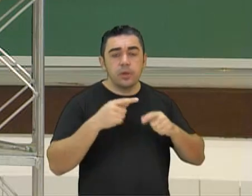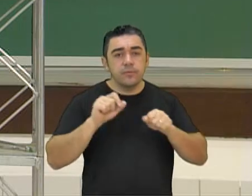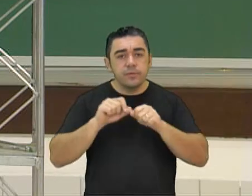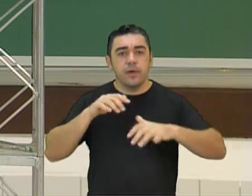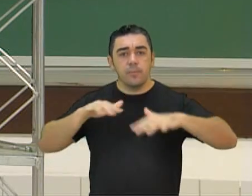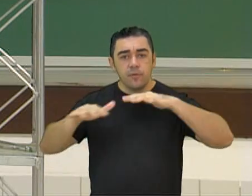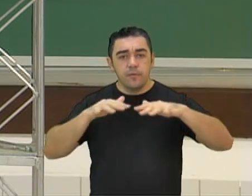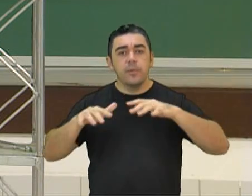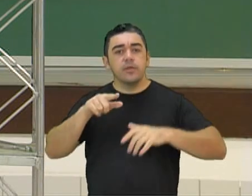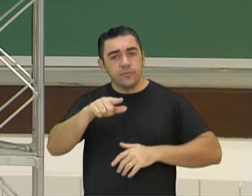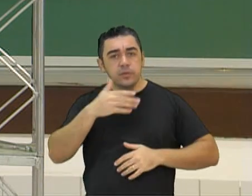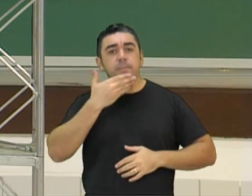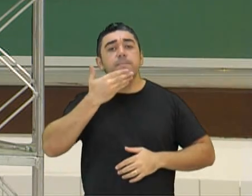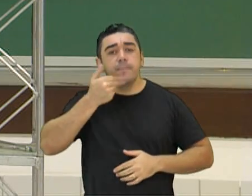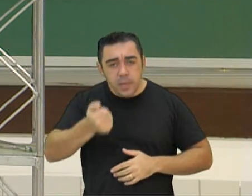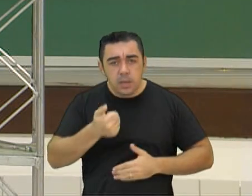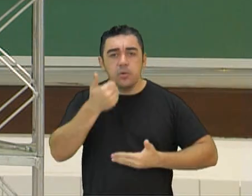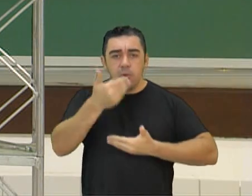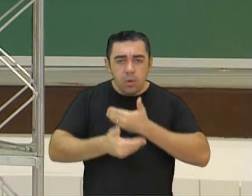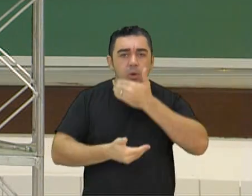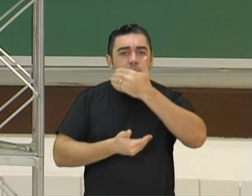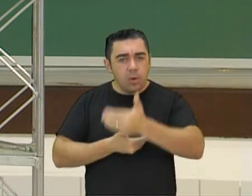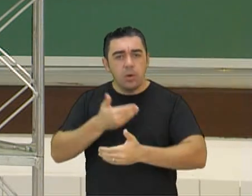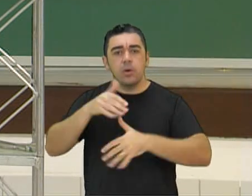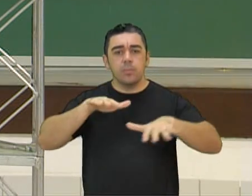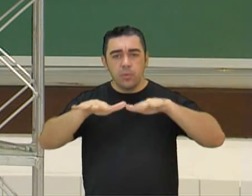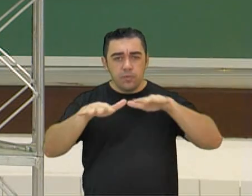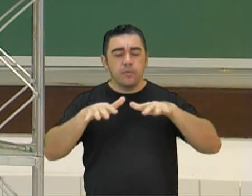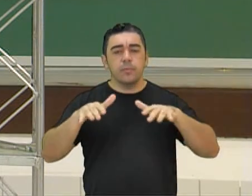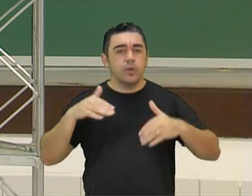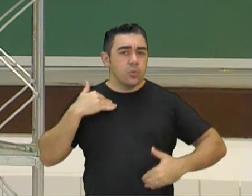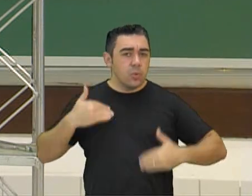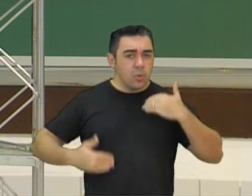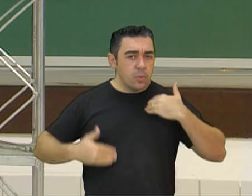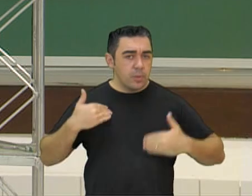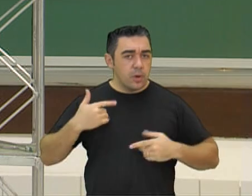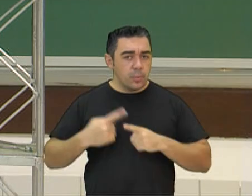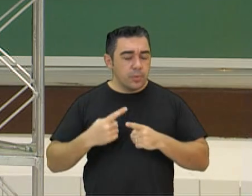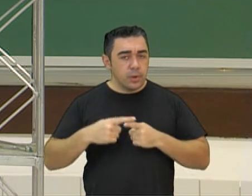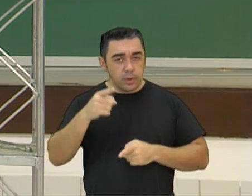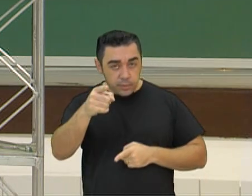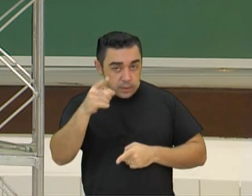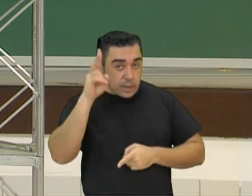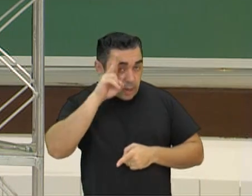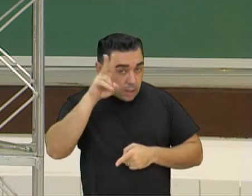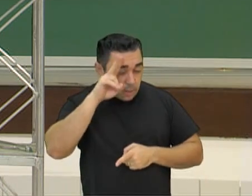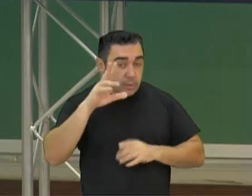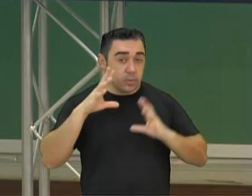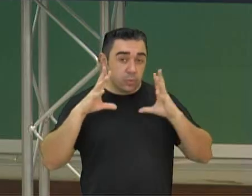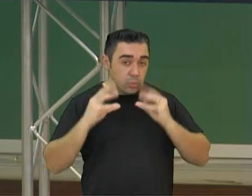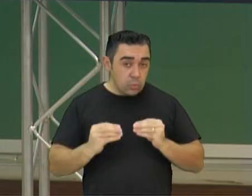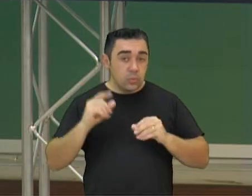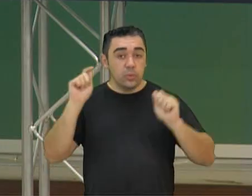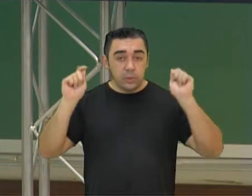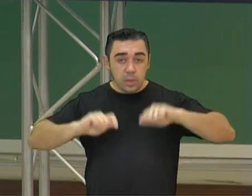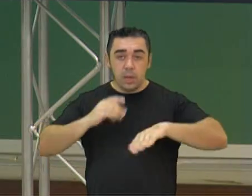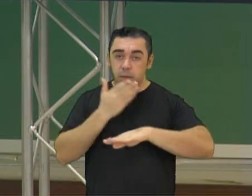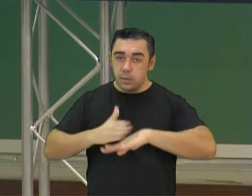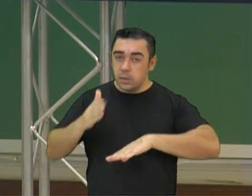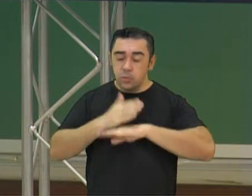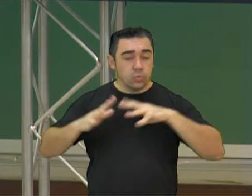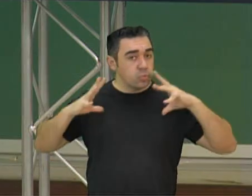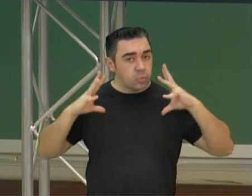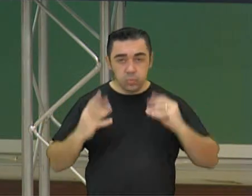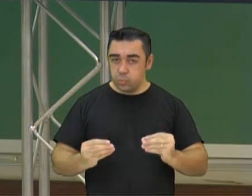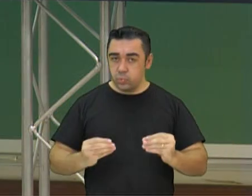movimentos, você acaba aprimorando os seus movimentos também, porque lembre-se, gente, tudo é treinável,